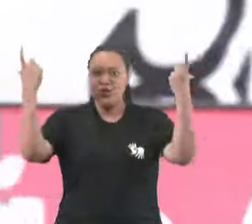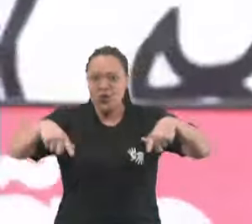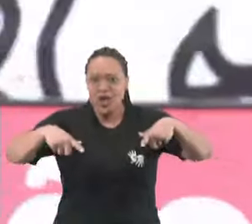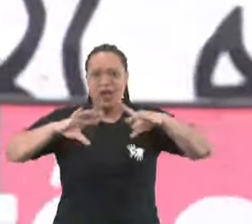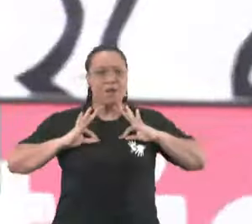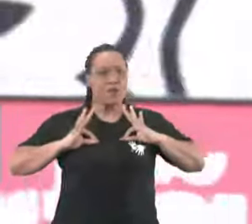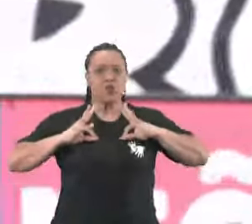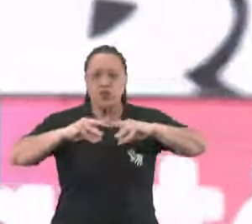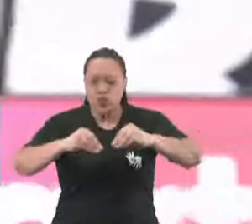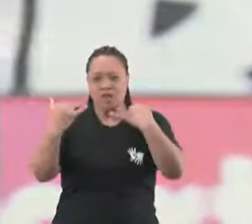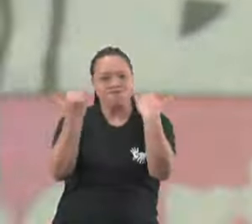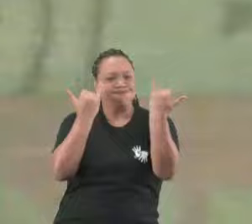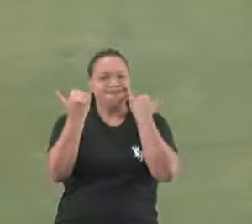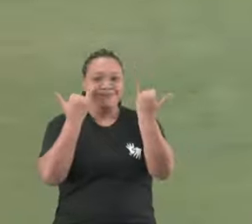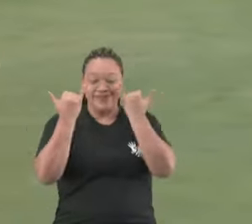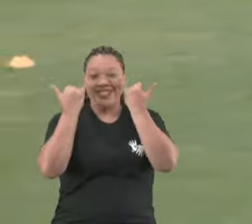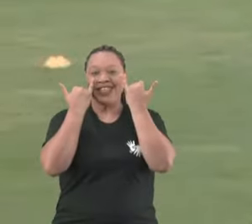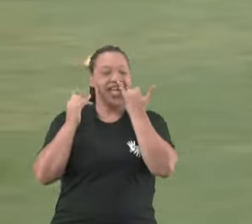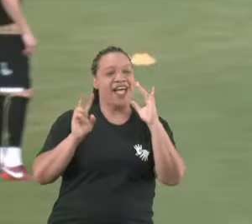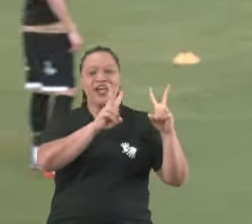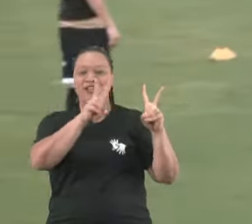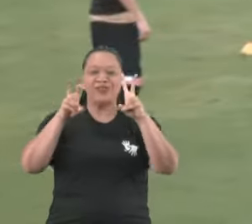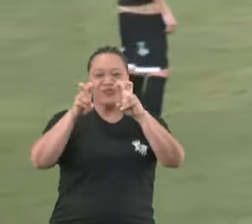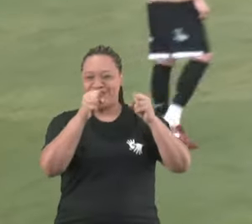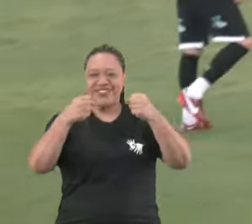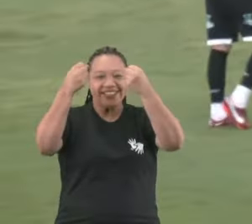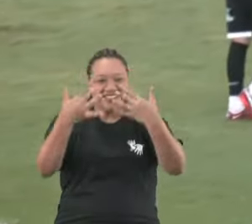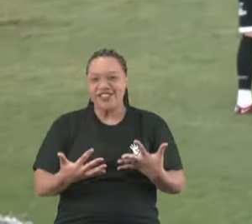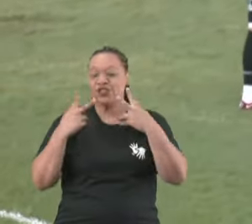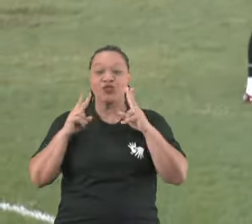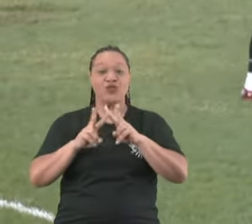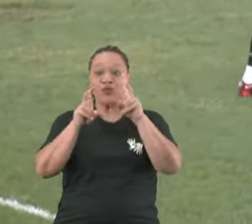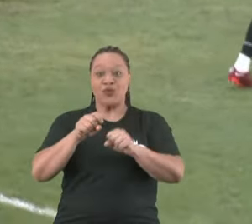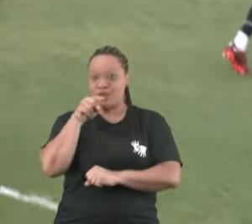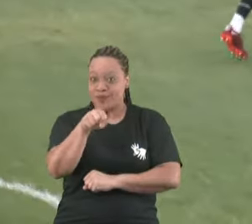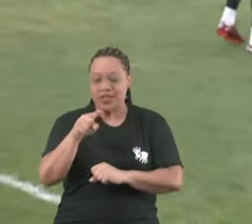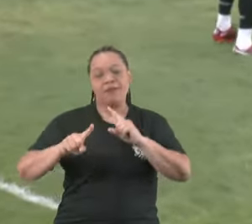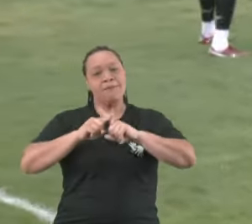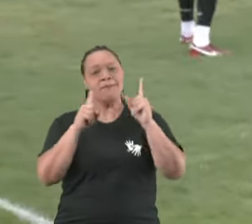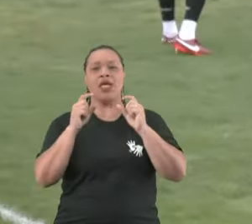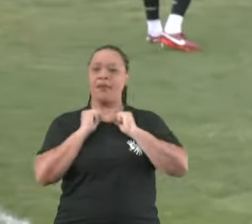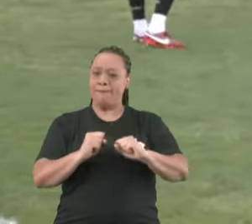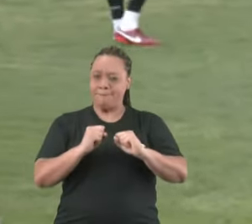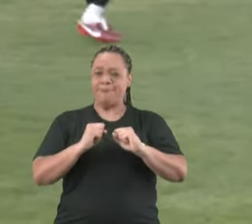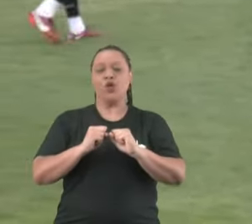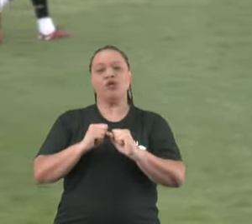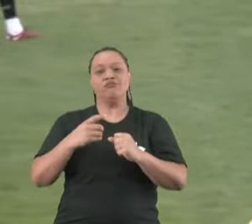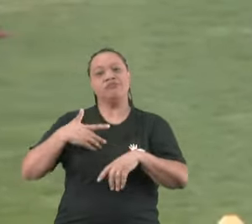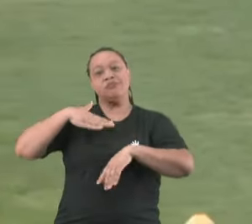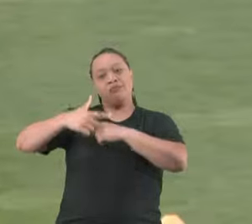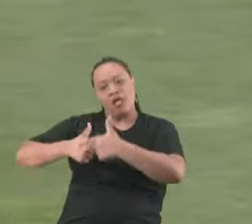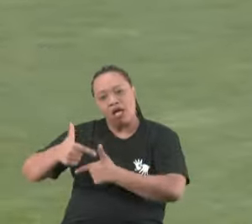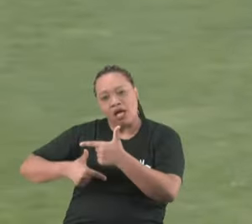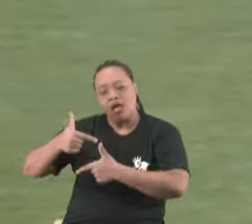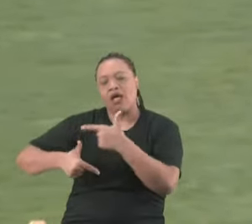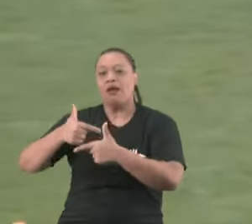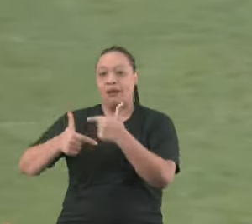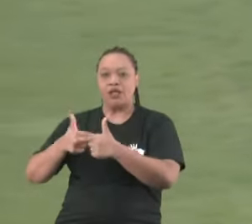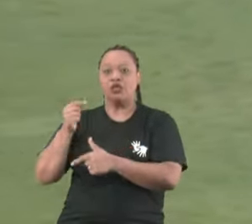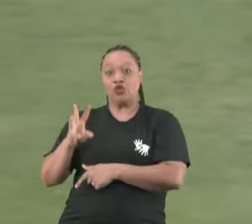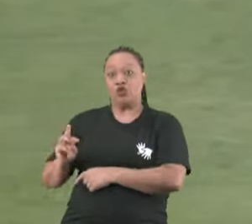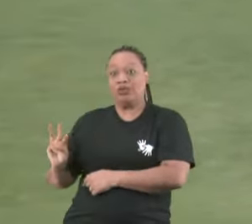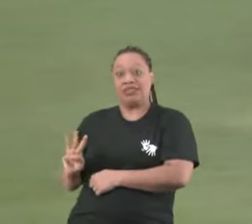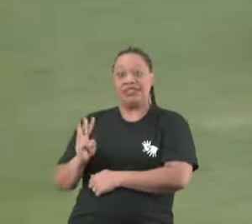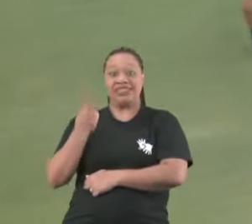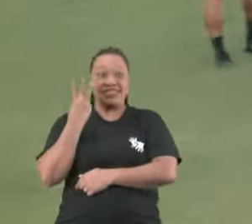vinha fazendo. Isso aí é assunto para o Alberto daqui a pouco falar sobre isso, mas a gente pode adiantar que ele já não vai trabalhar mais com aqueles três